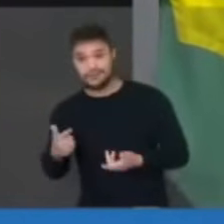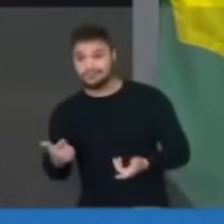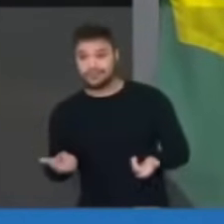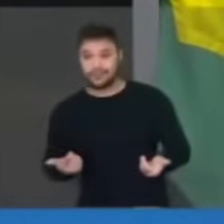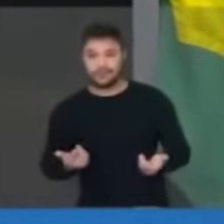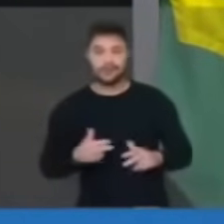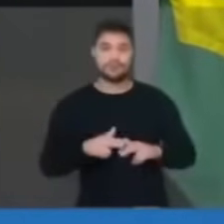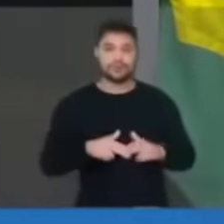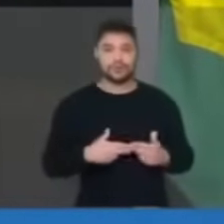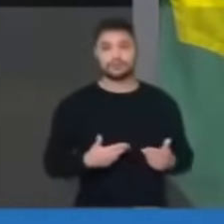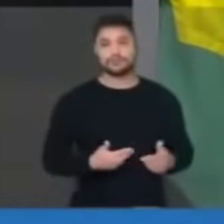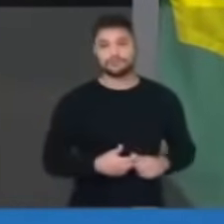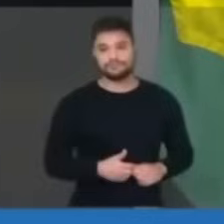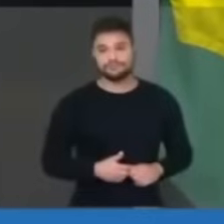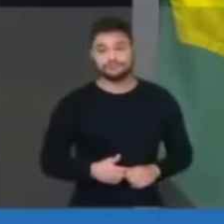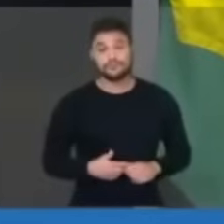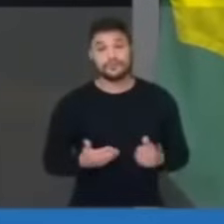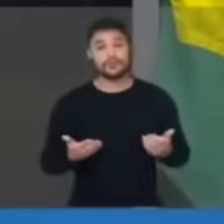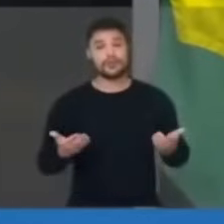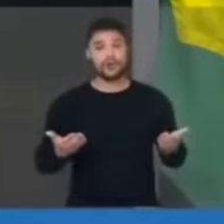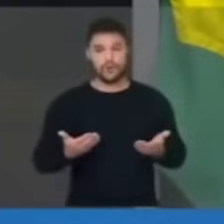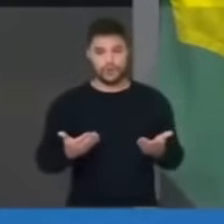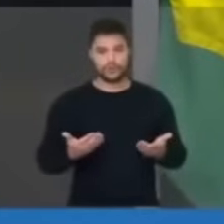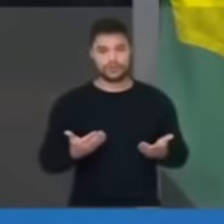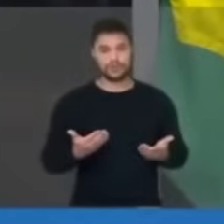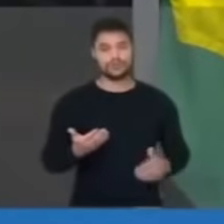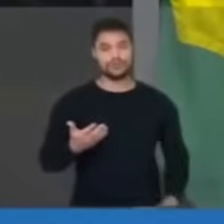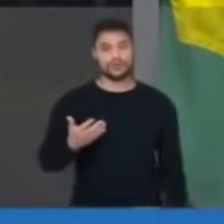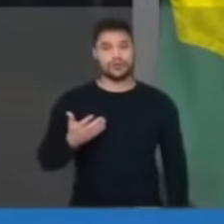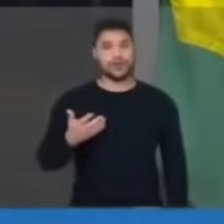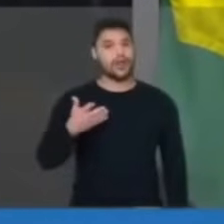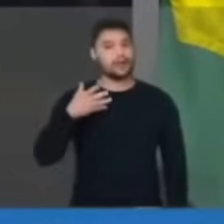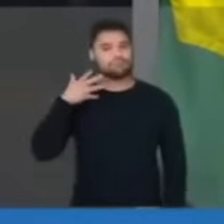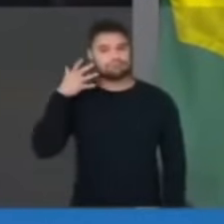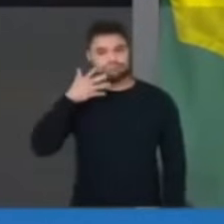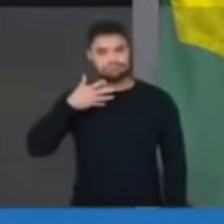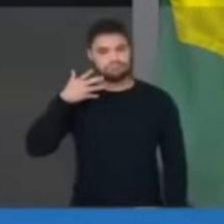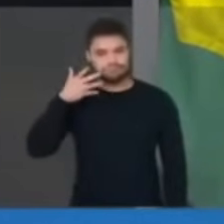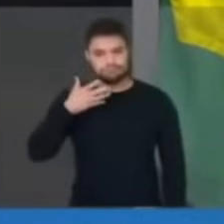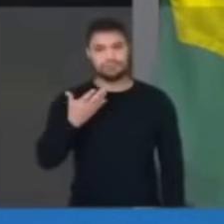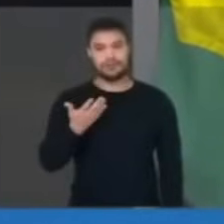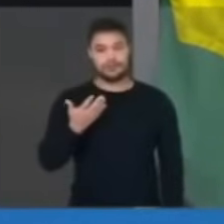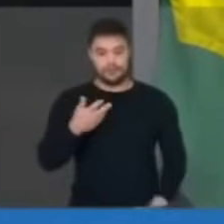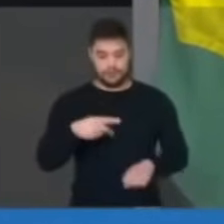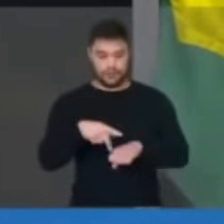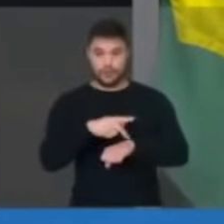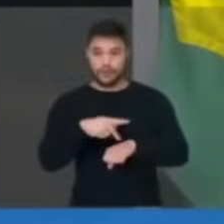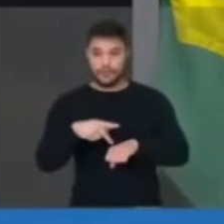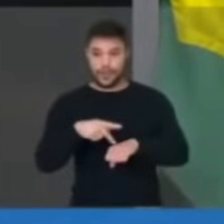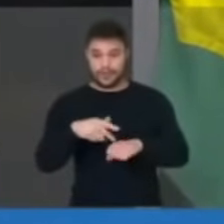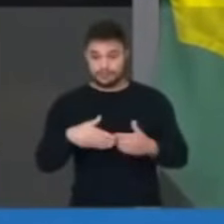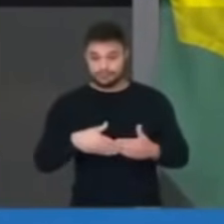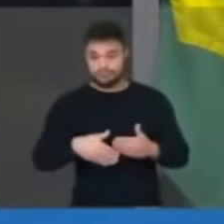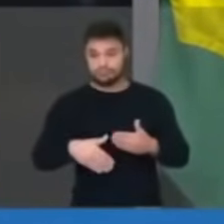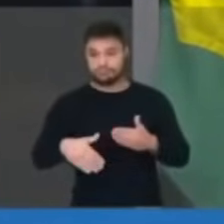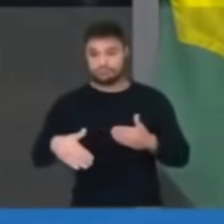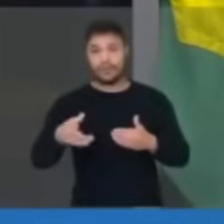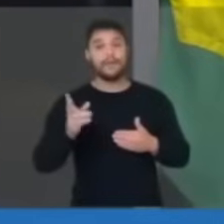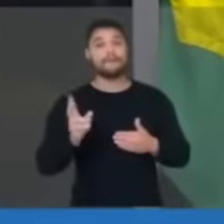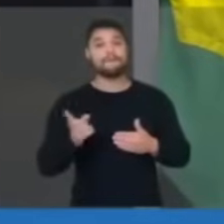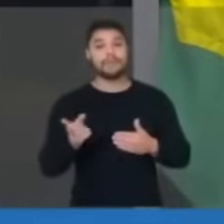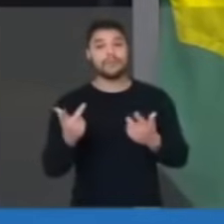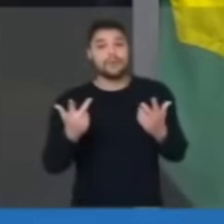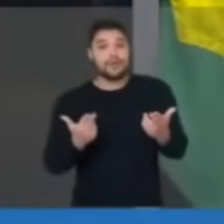senhor presidente, hoje deixo aqui registrado que o país caminha para o mesmo caminho que estava